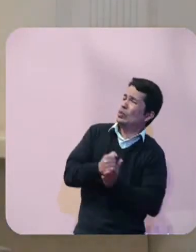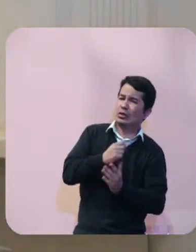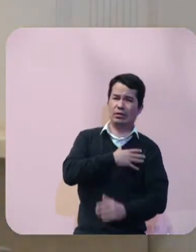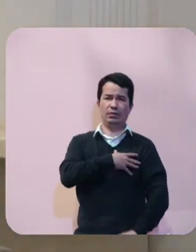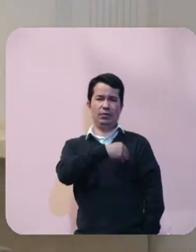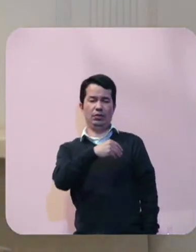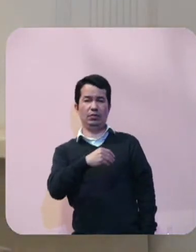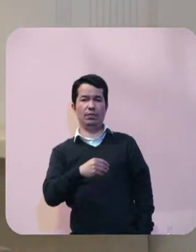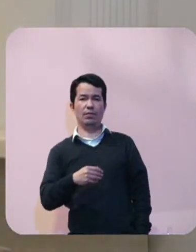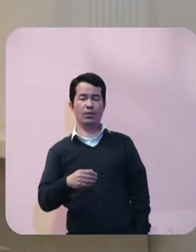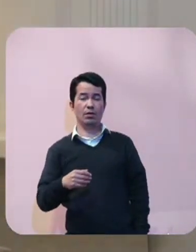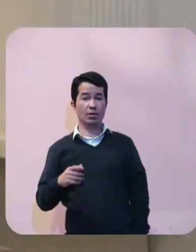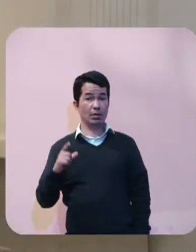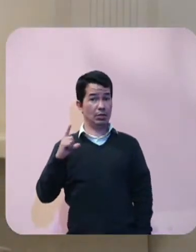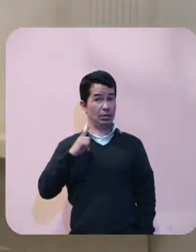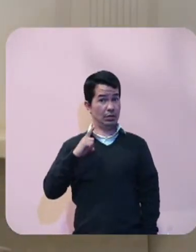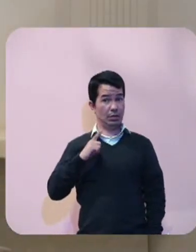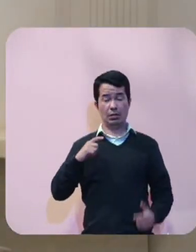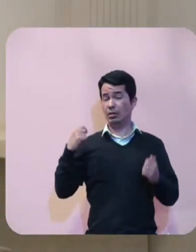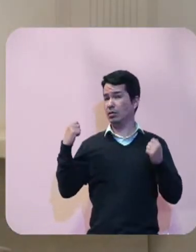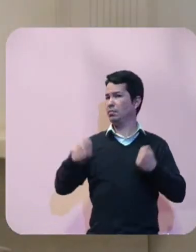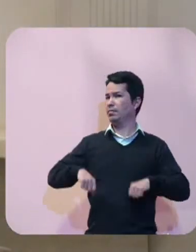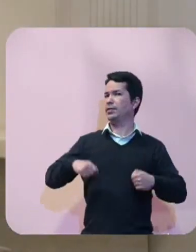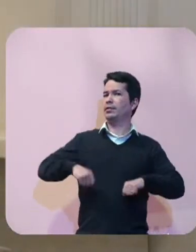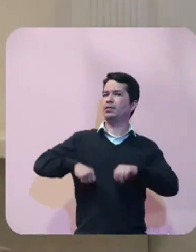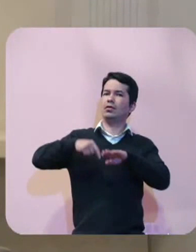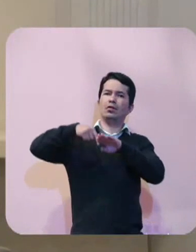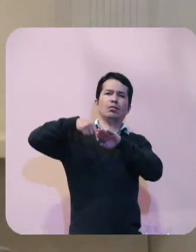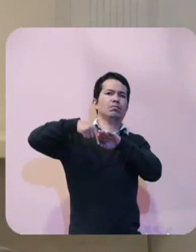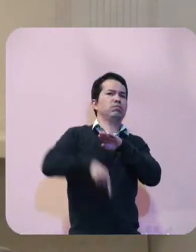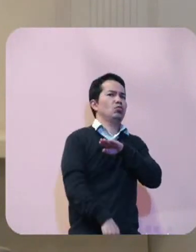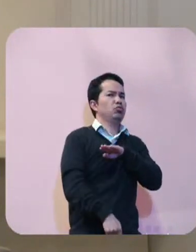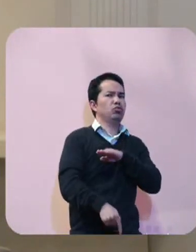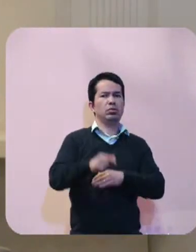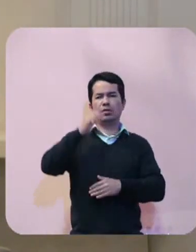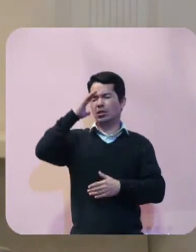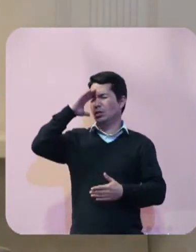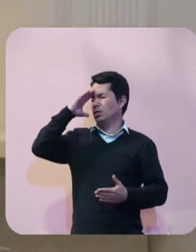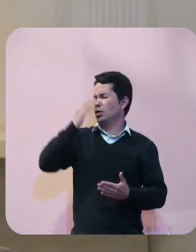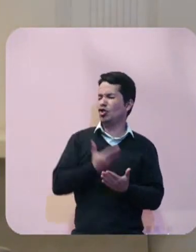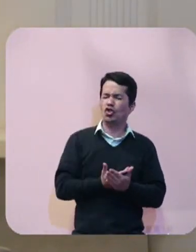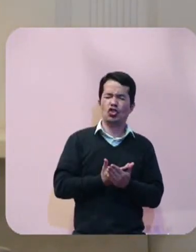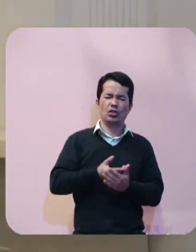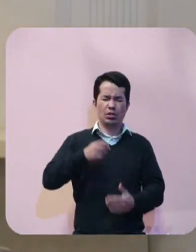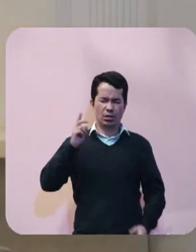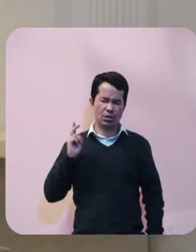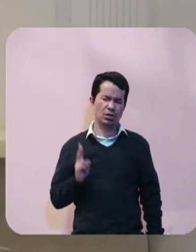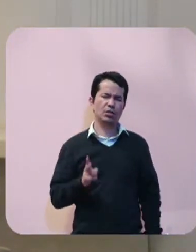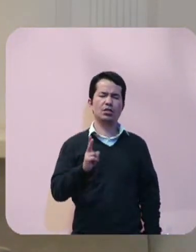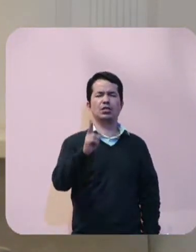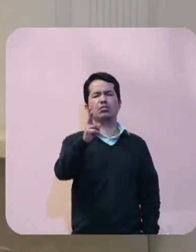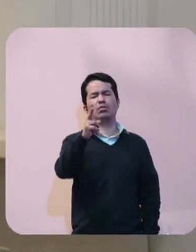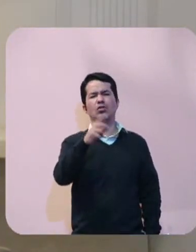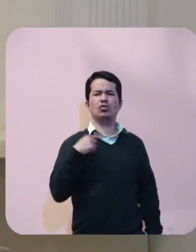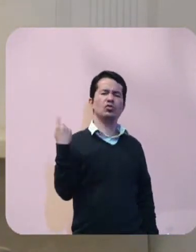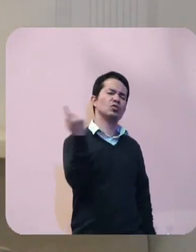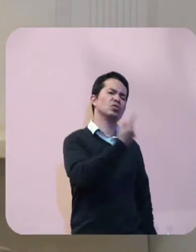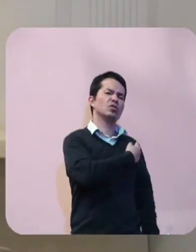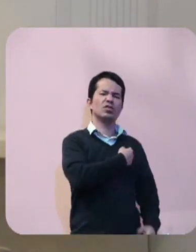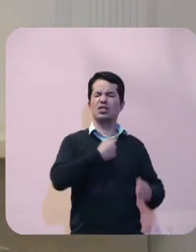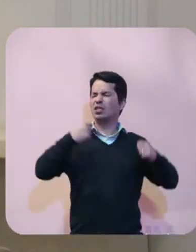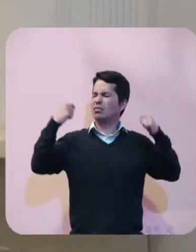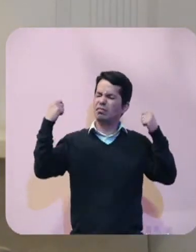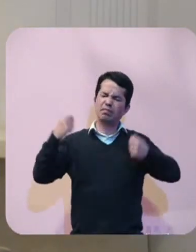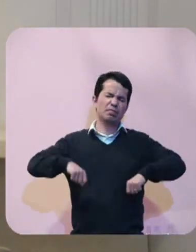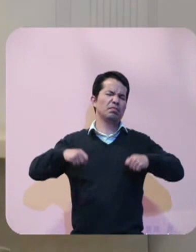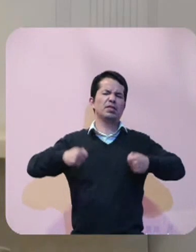faça isso, não só insistentemente, mas com profundidade de alma, crendo de fato. E ele vai dizer: derrame o coração na